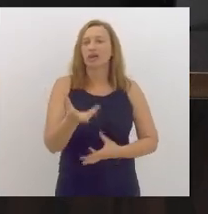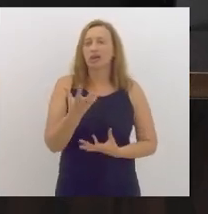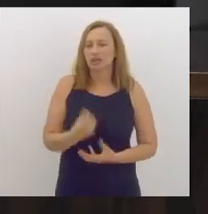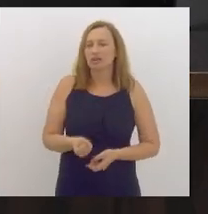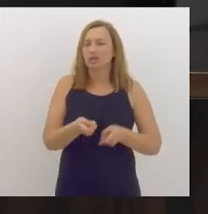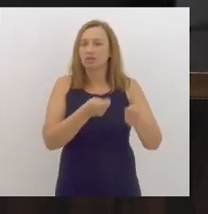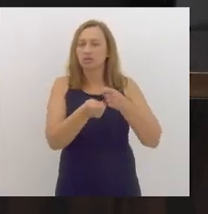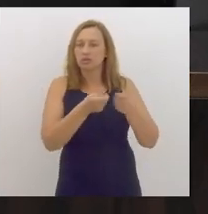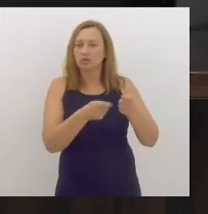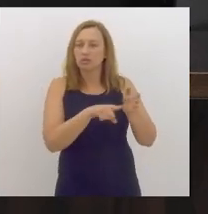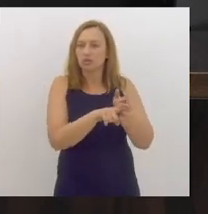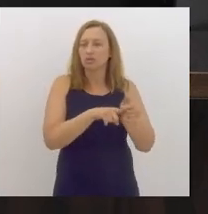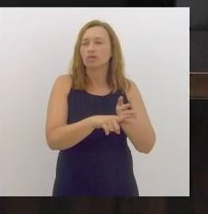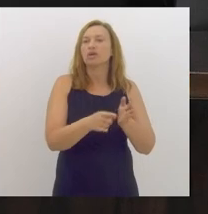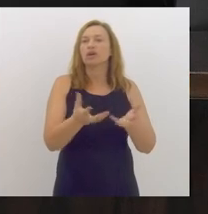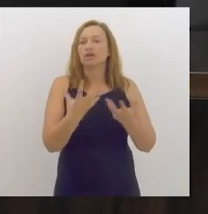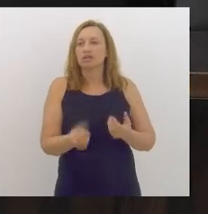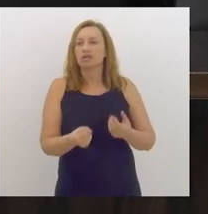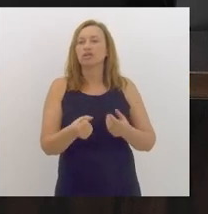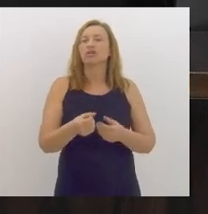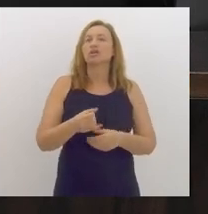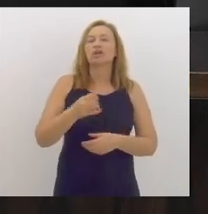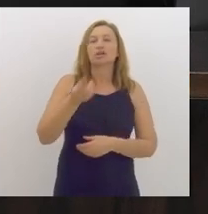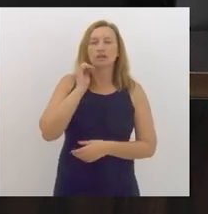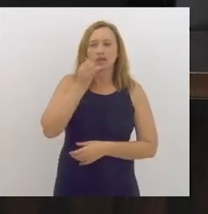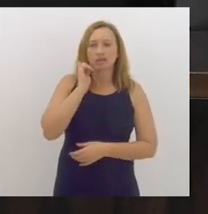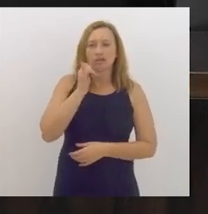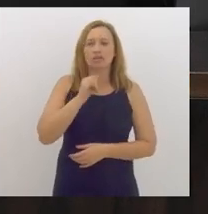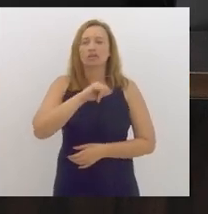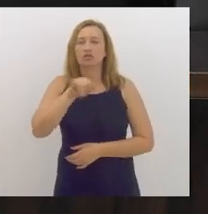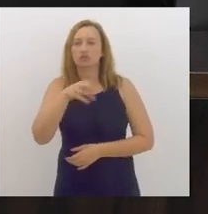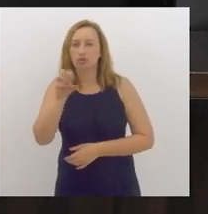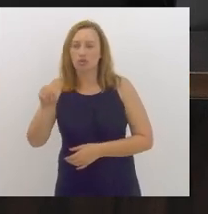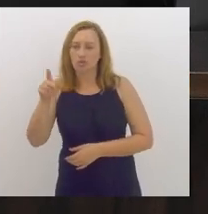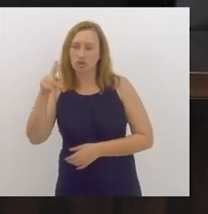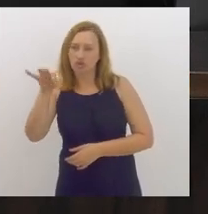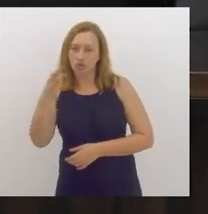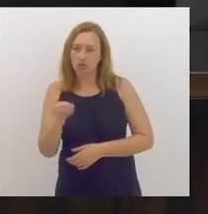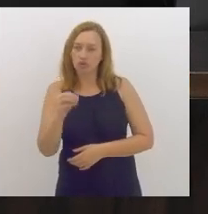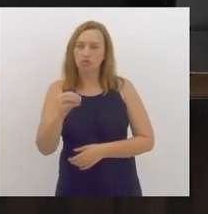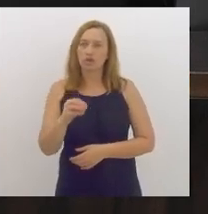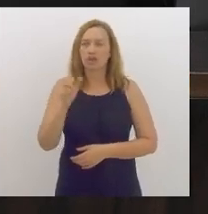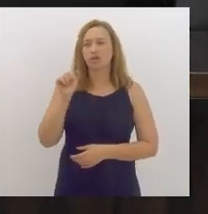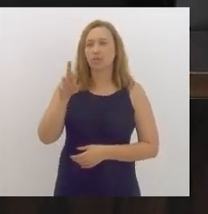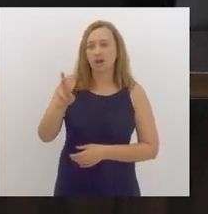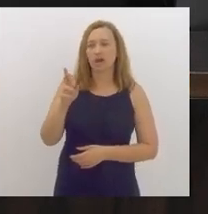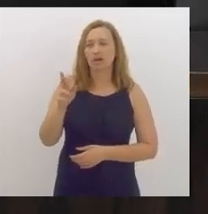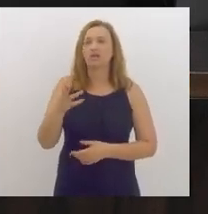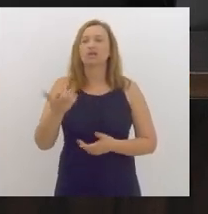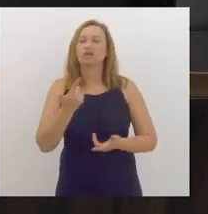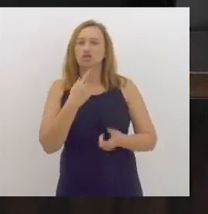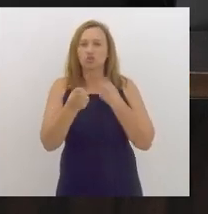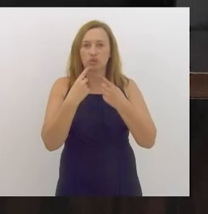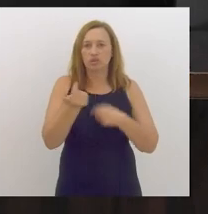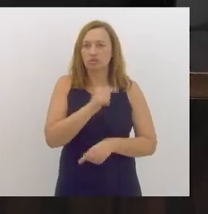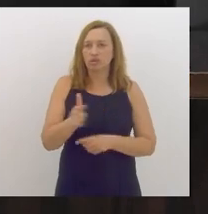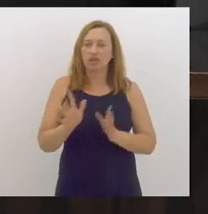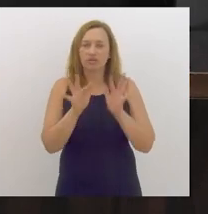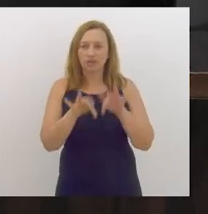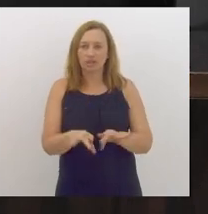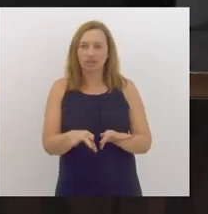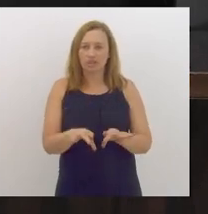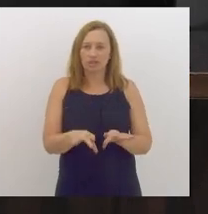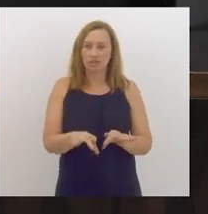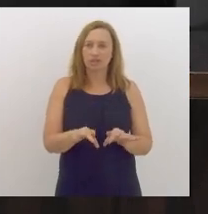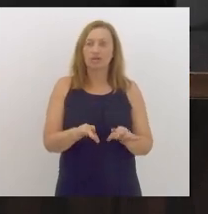favorável. Relatores, deputados Carlos Mink, João Peixoto, Mônica Francisco, Sérgio Fernandes e Eliomar. Em discussão, não havendo quem queira discutir, encerrada a